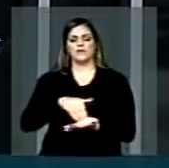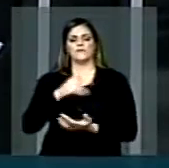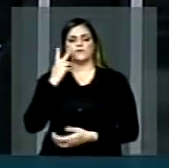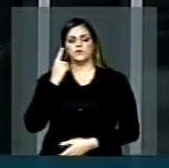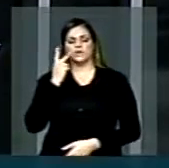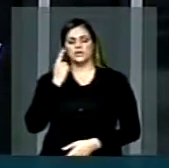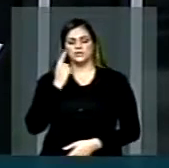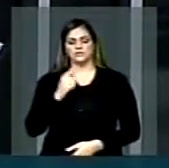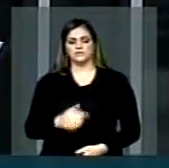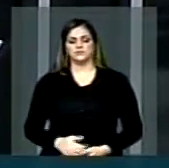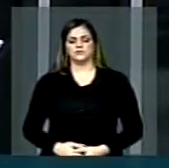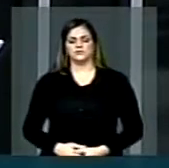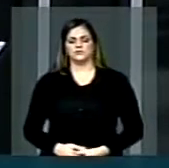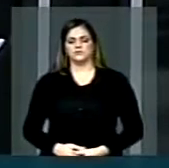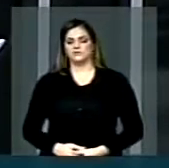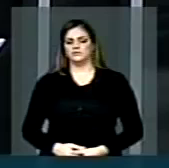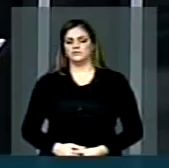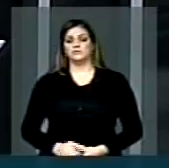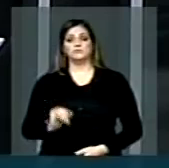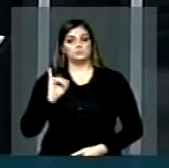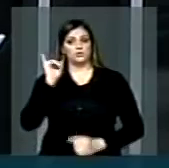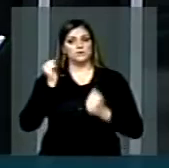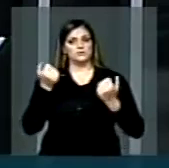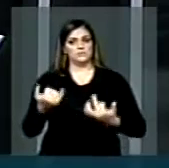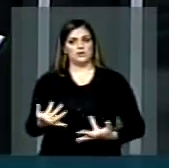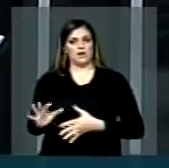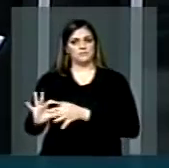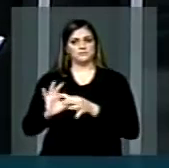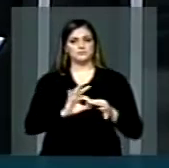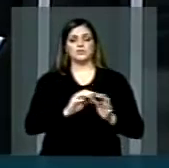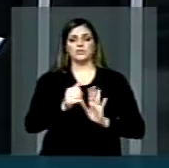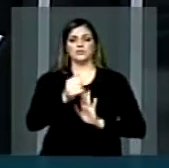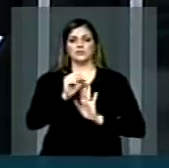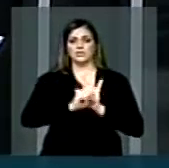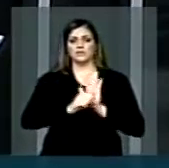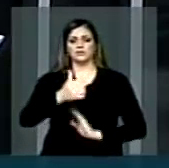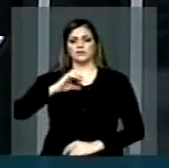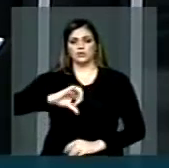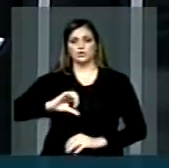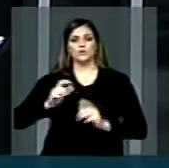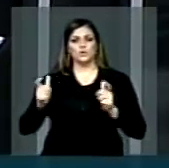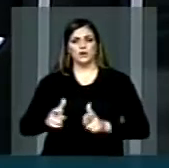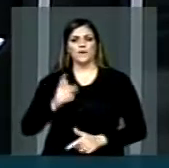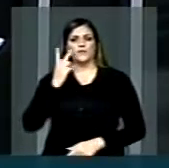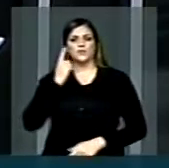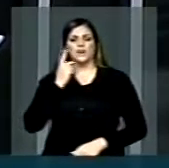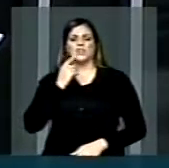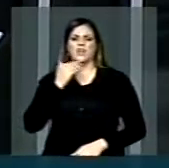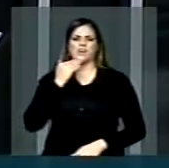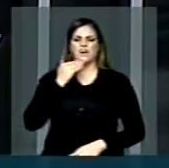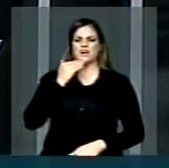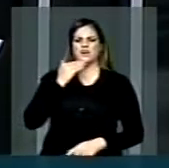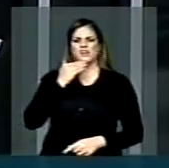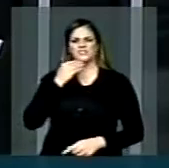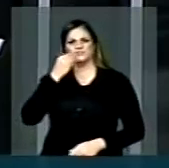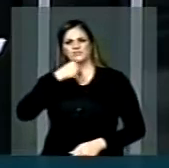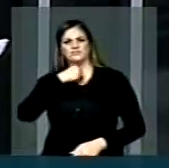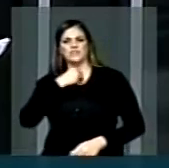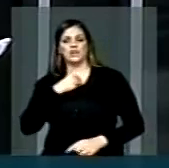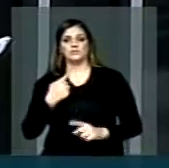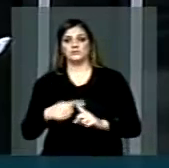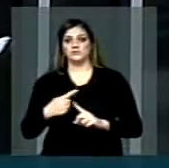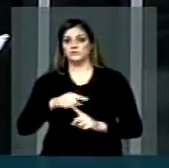Fortaleza. Importante contextualizar que no século XIX o porto de Fortaleza era muito rudimentar. Devido às fortes